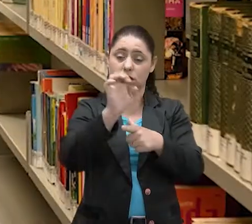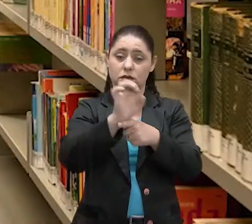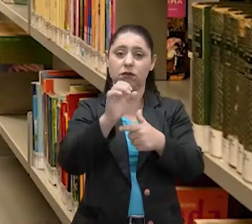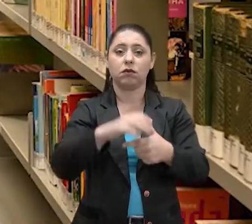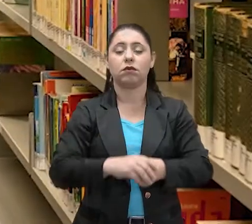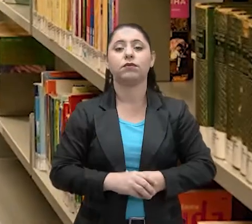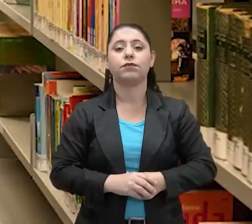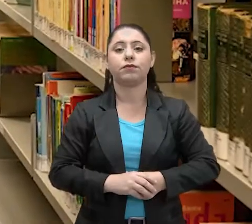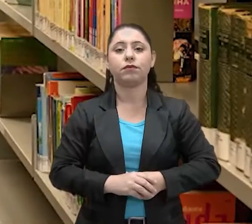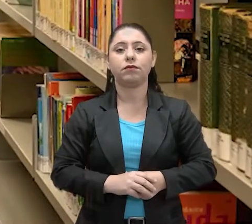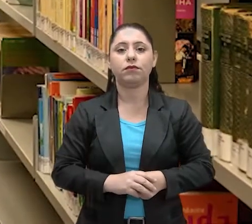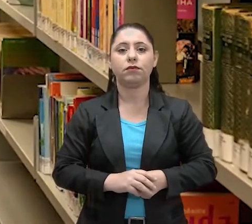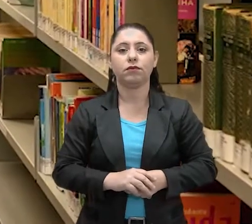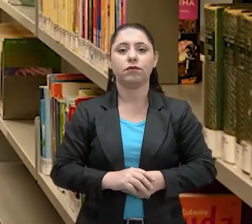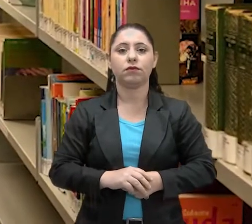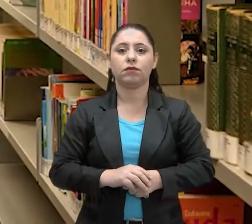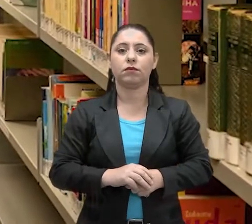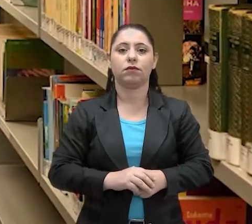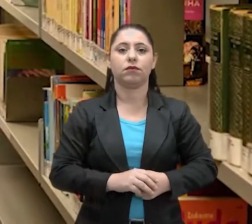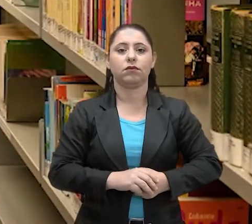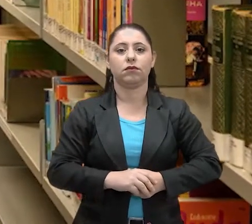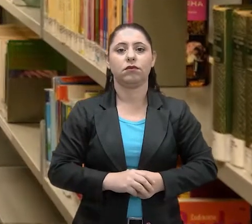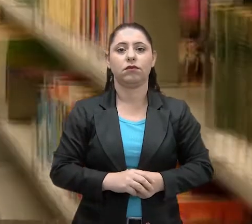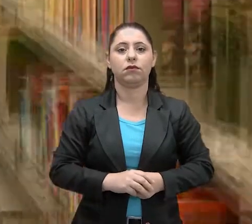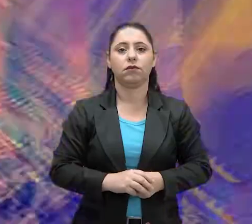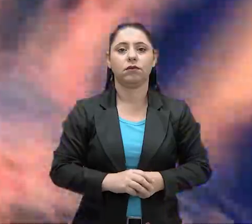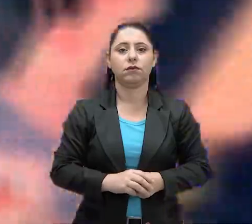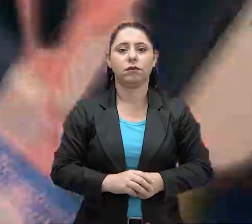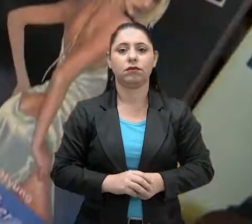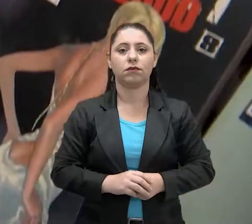outras 7 são estaduais.